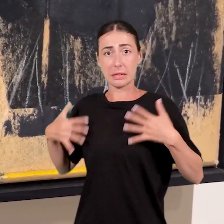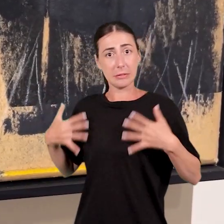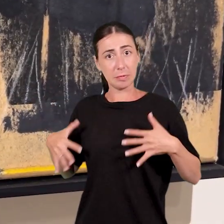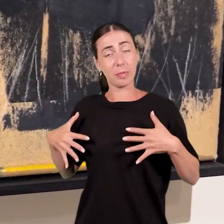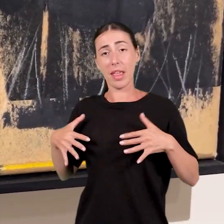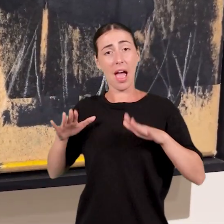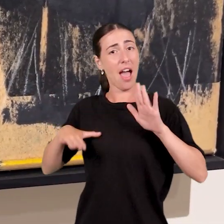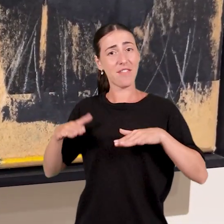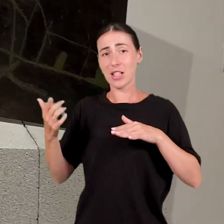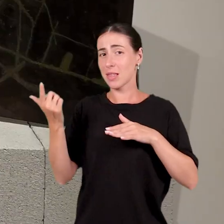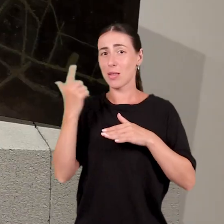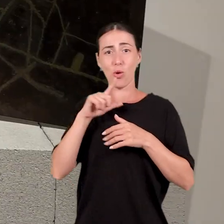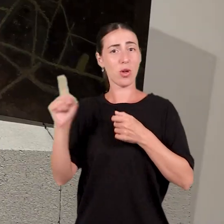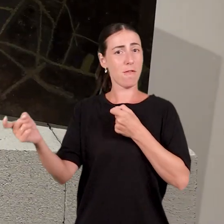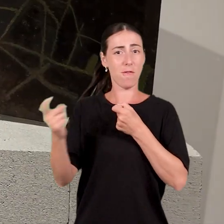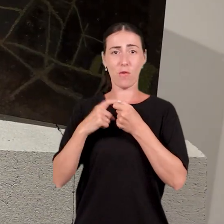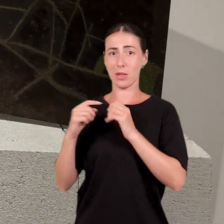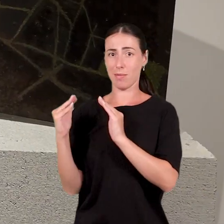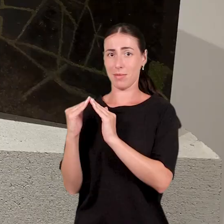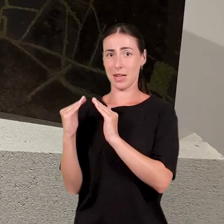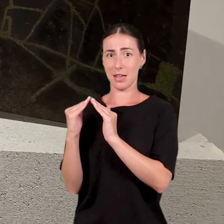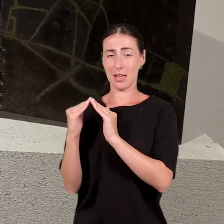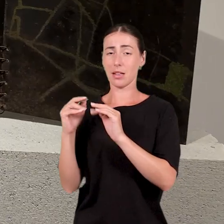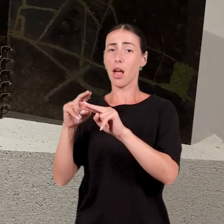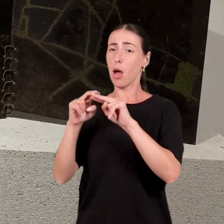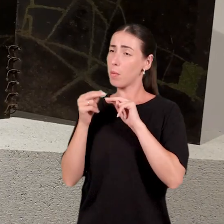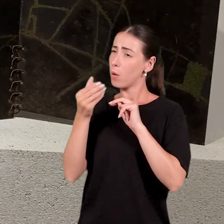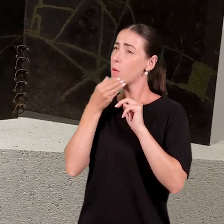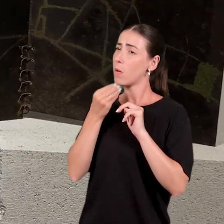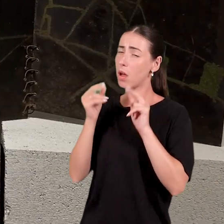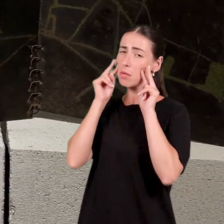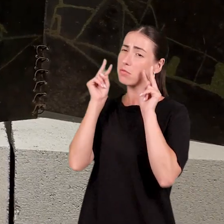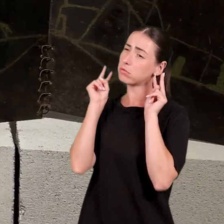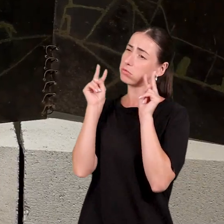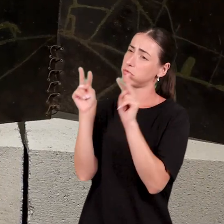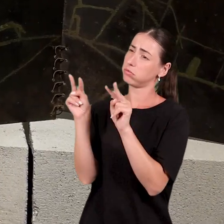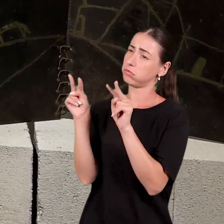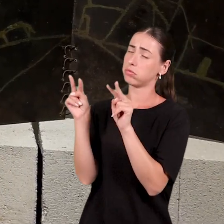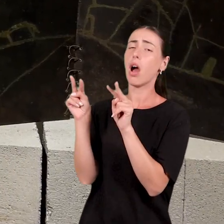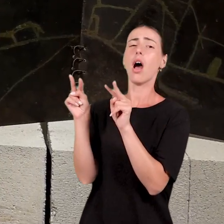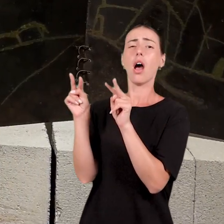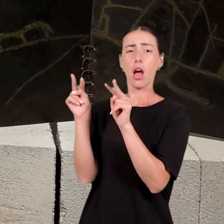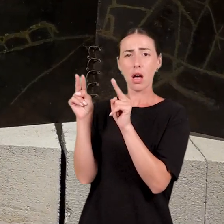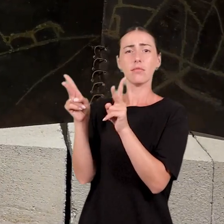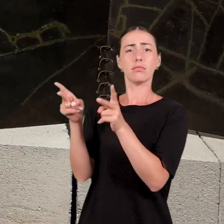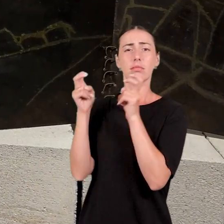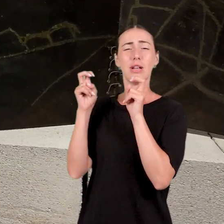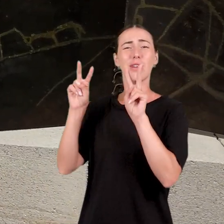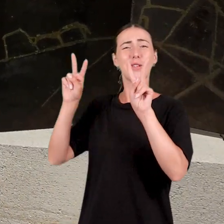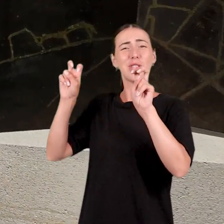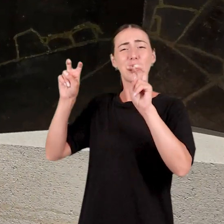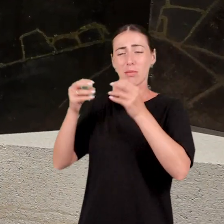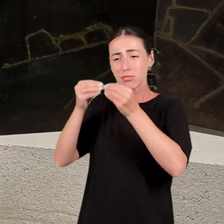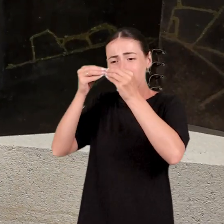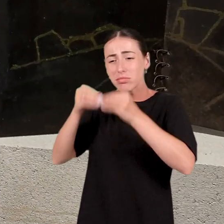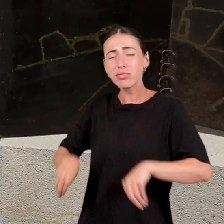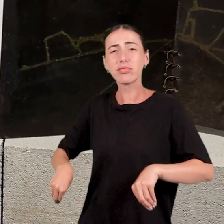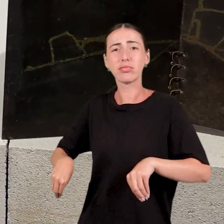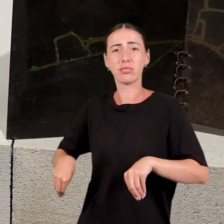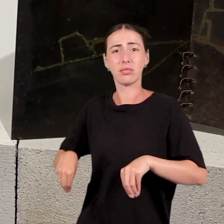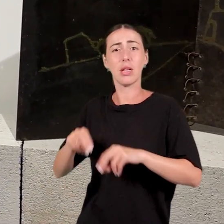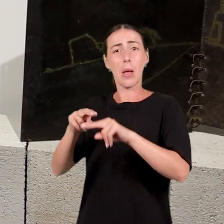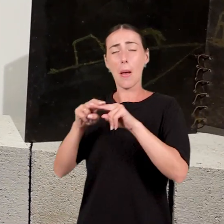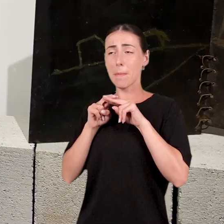retornam. Ainda no espaço Fernando Beck, a elaboração íntima da perda parece constante na obra de Paulo